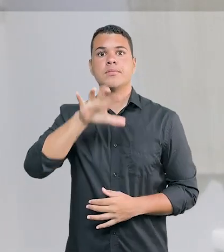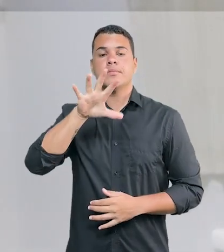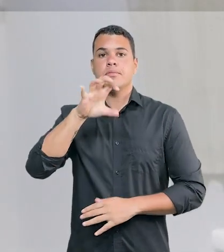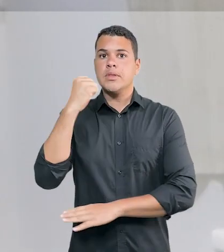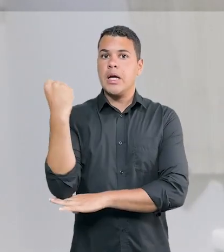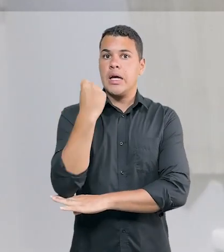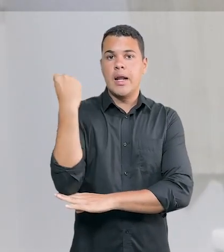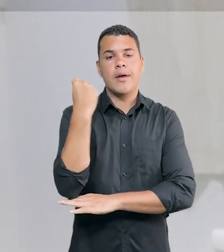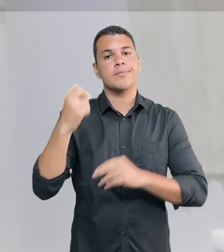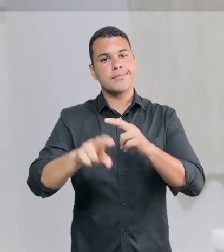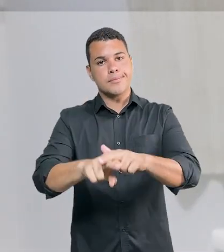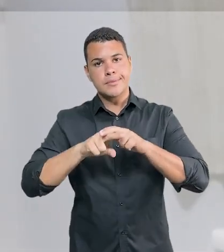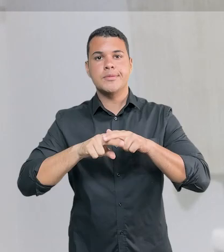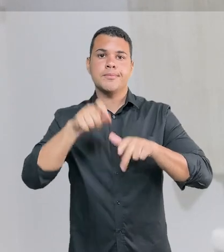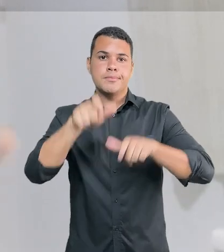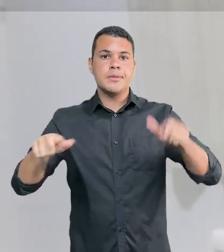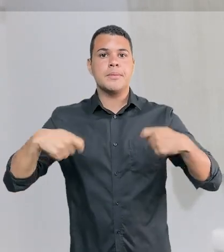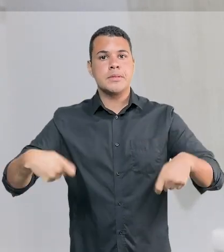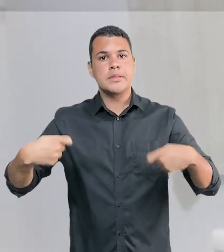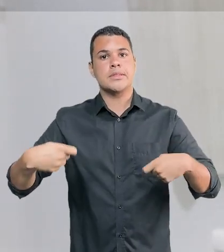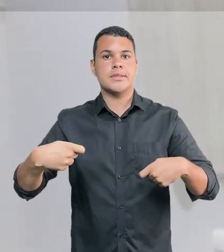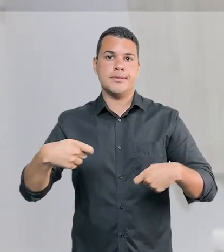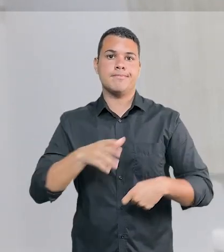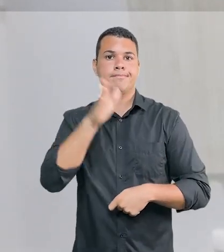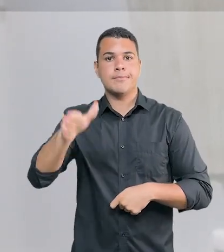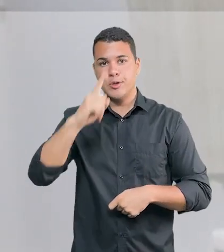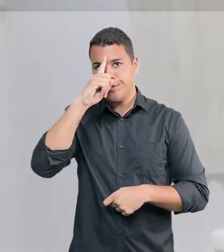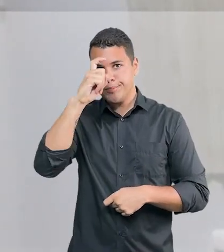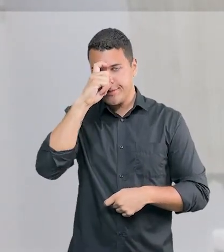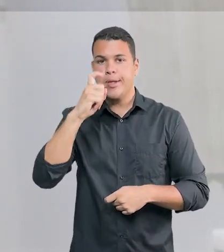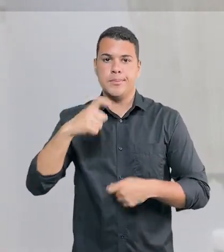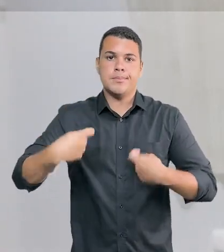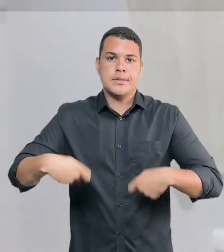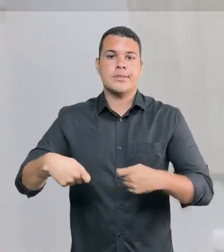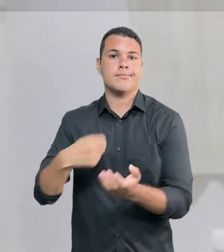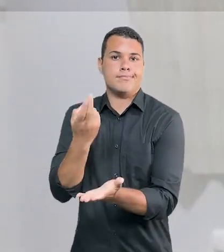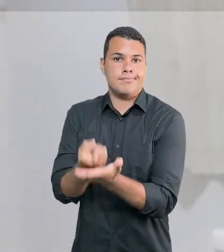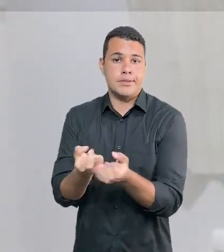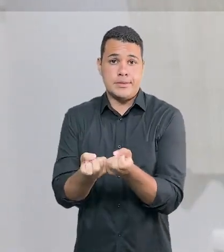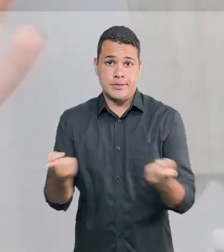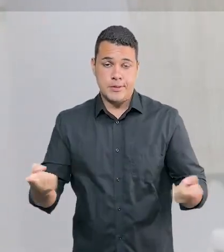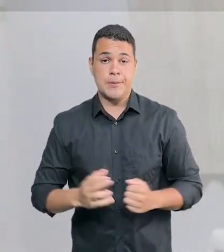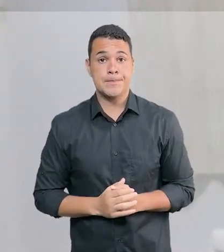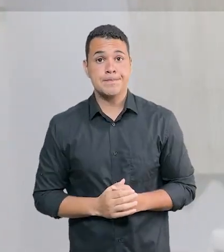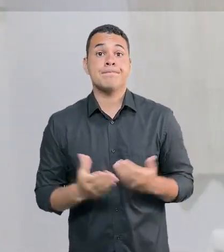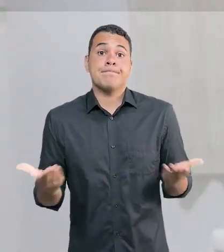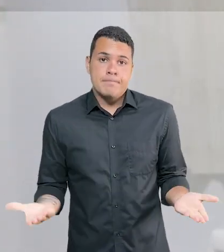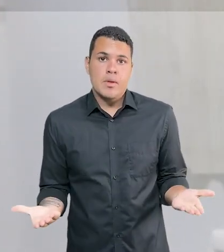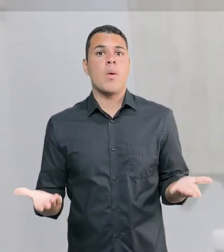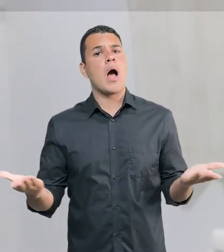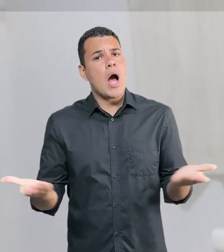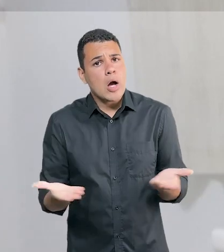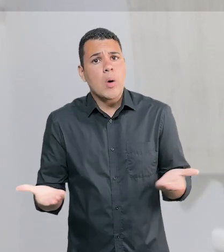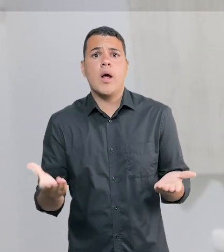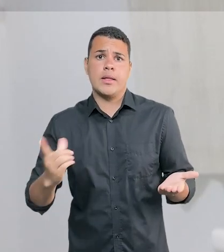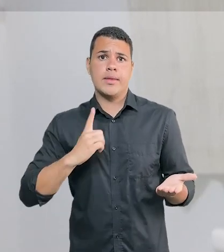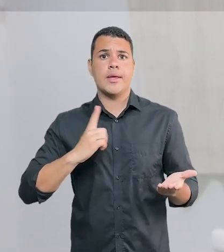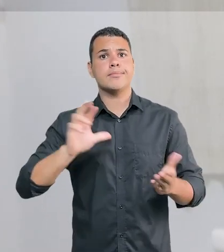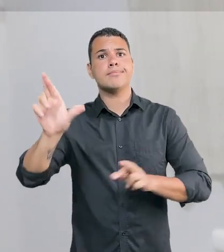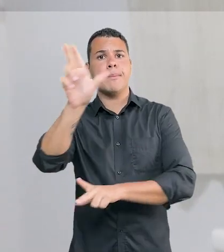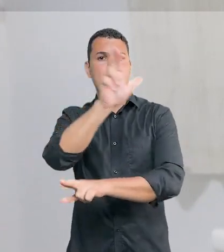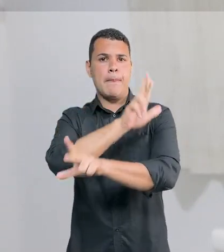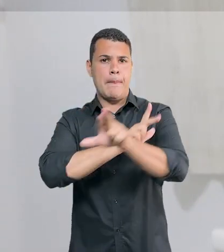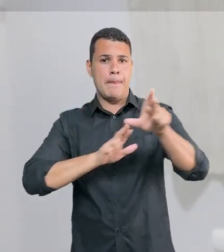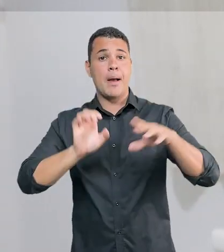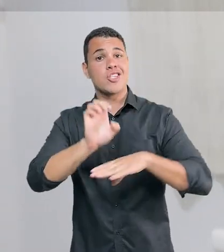infecções respiratórias, a gente observa que a gente continua com um cenário um tanto heterogêneo aí nos diversos estados brasileiros,